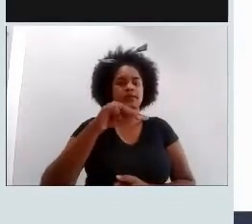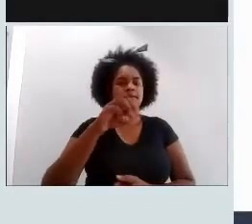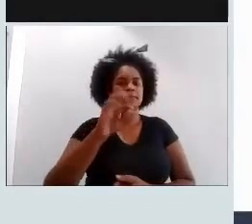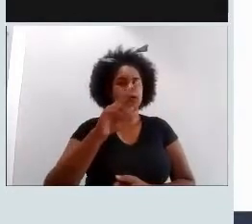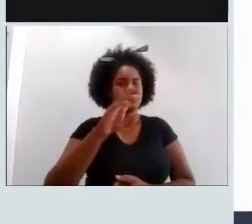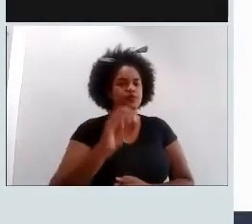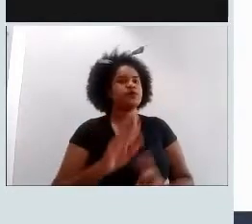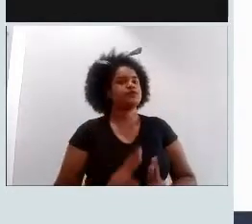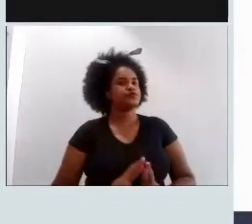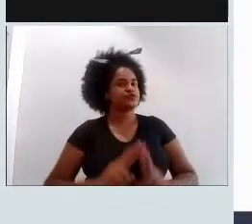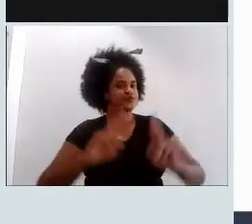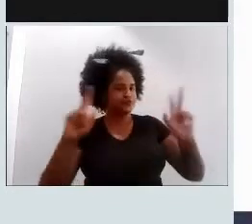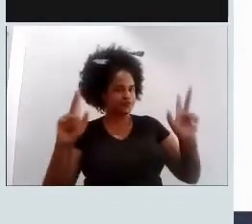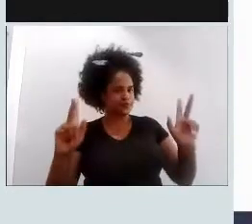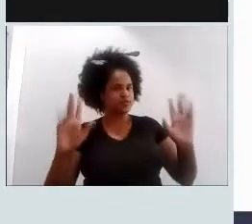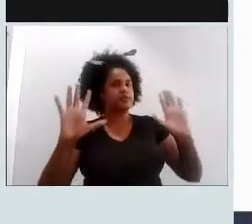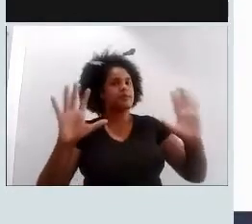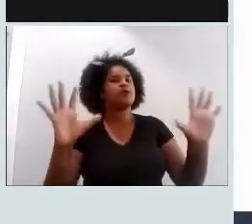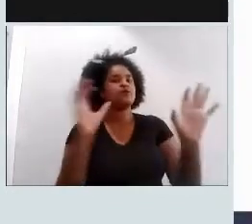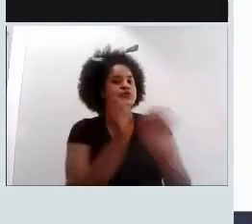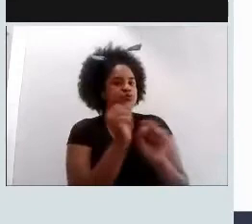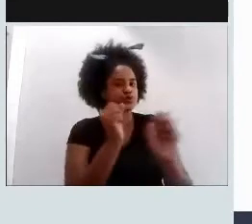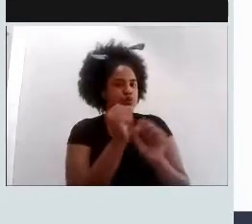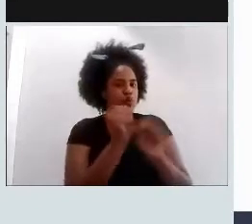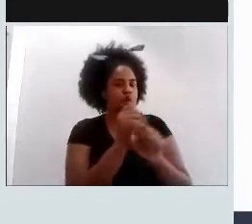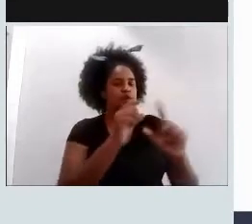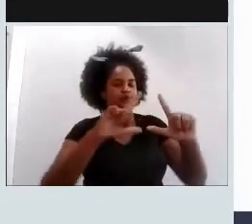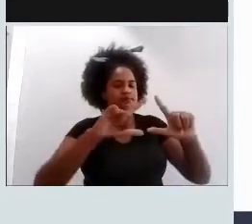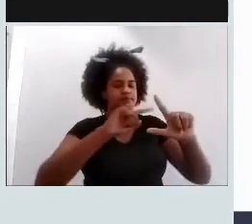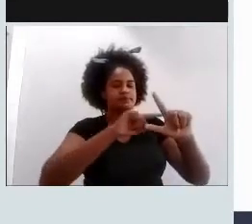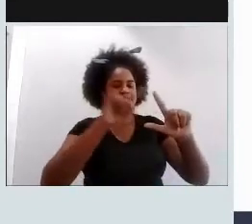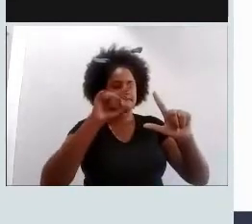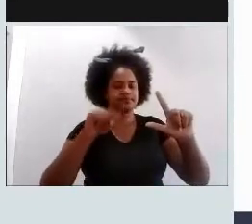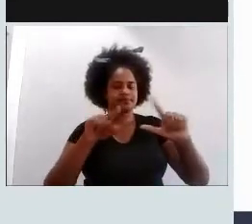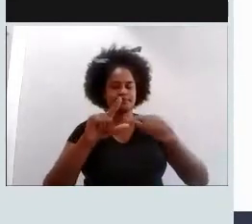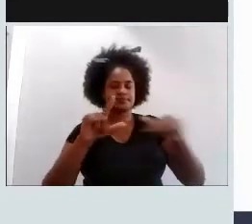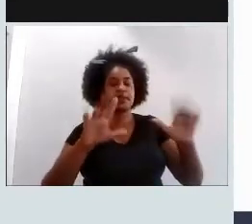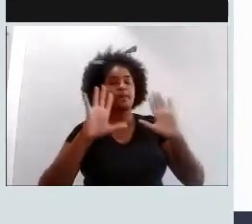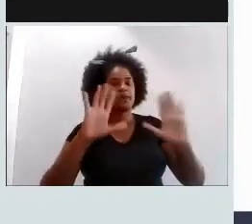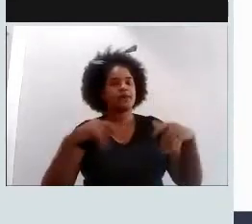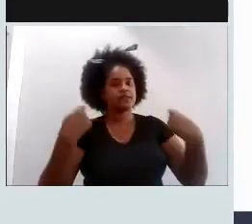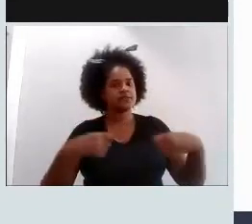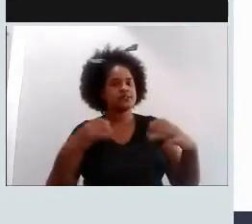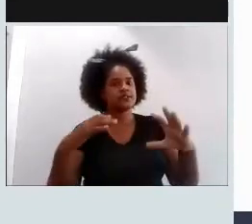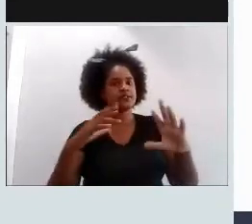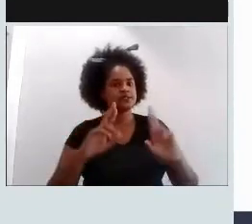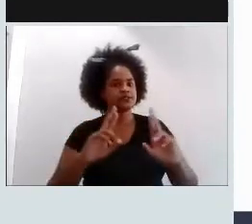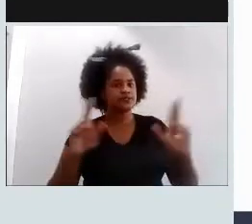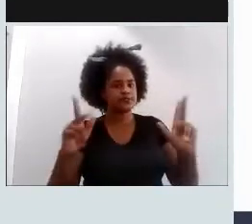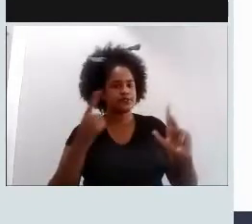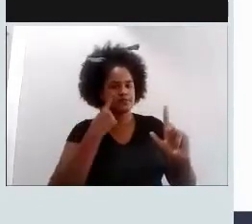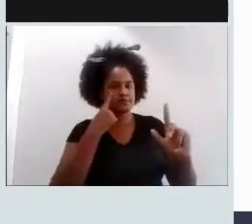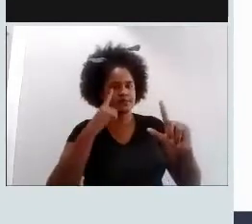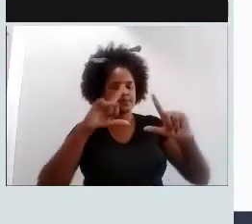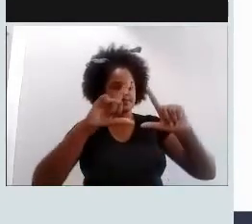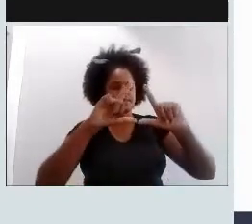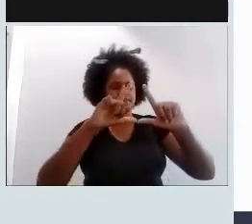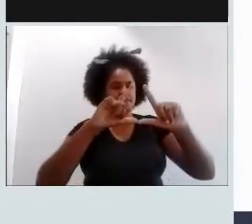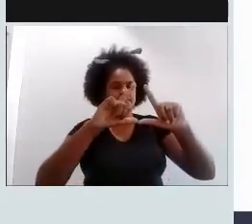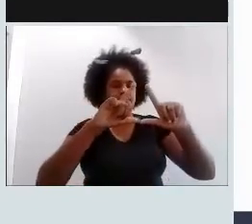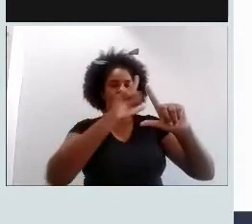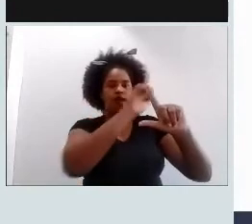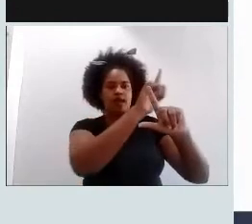deixa de ser a soma de todos os lados. Aí você vai ter dois lados, lado mais a base,